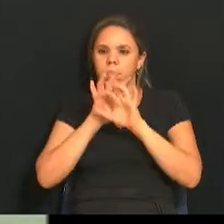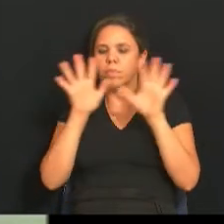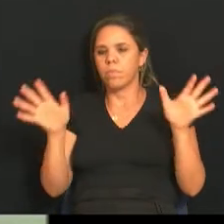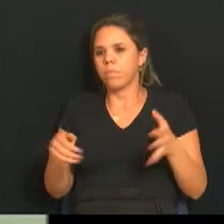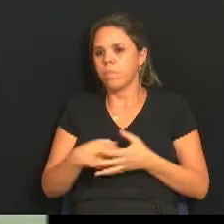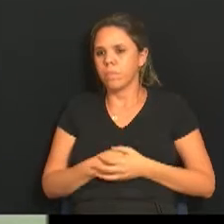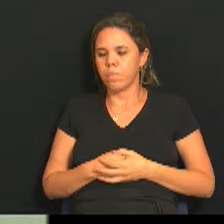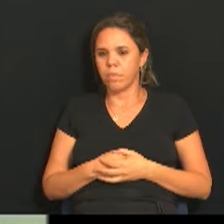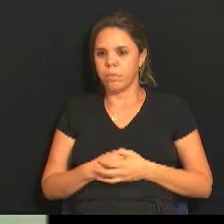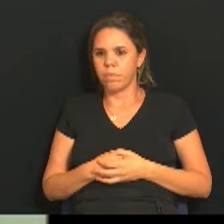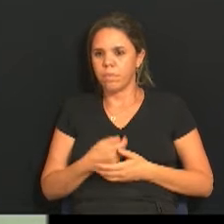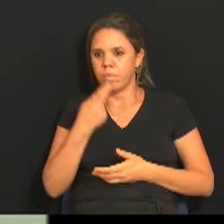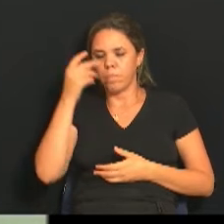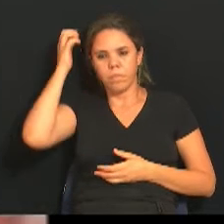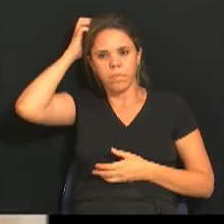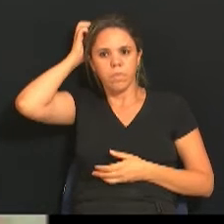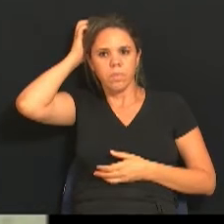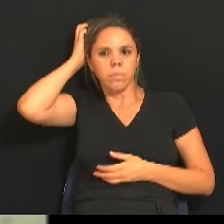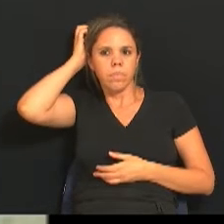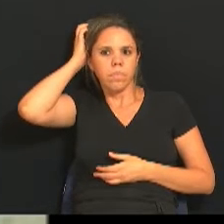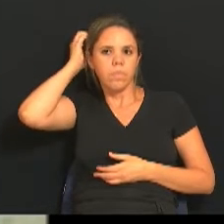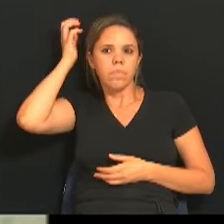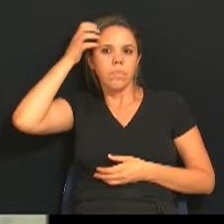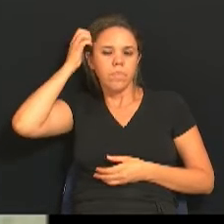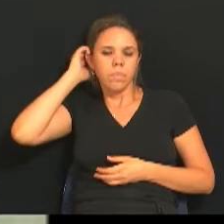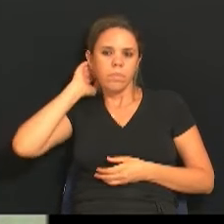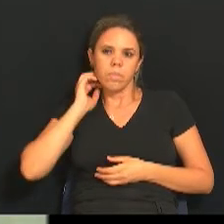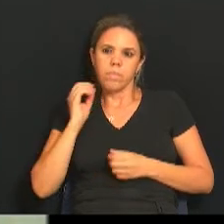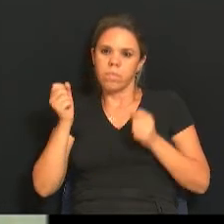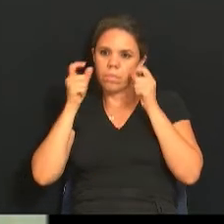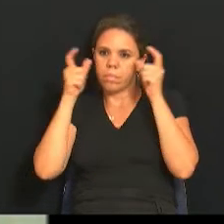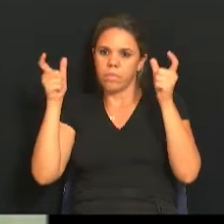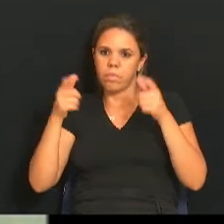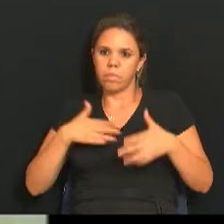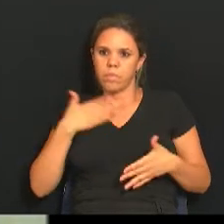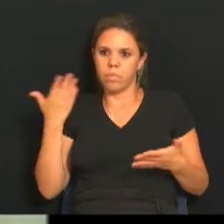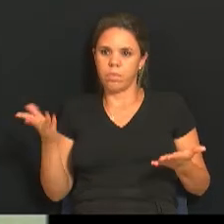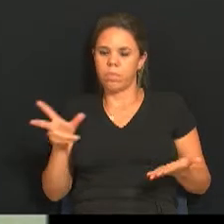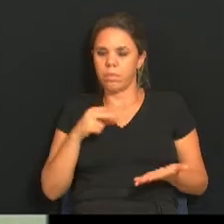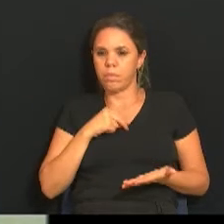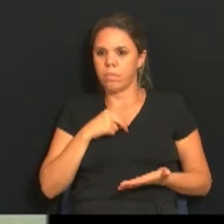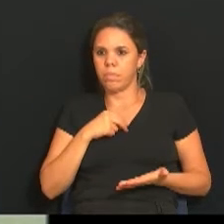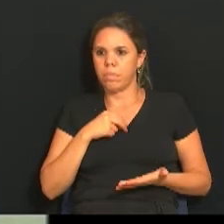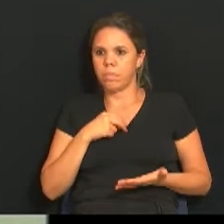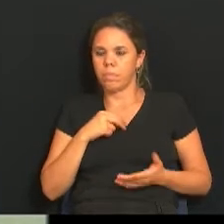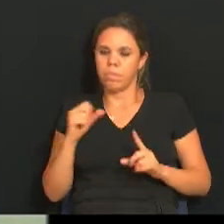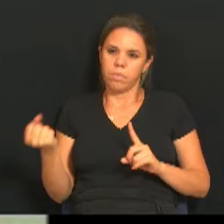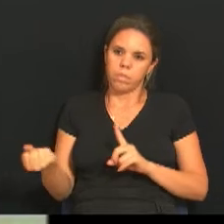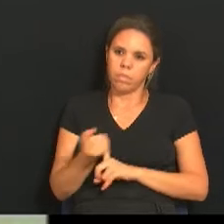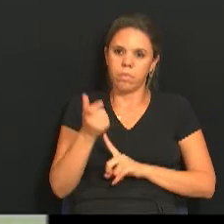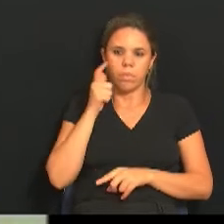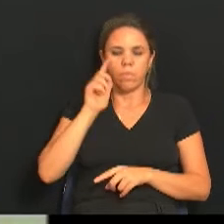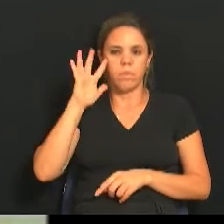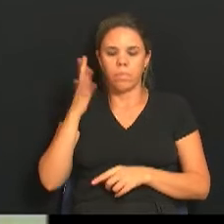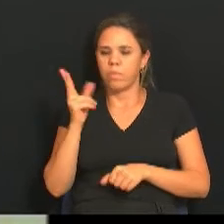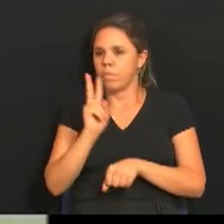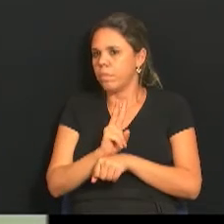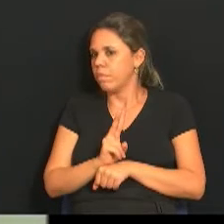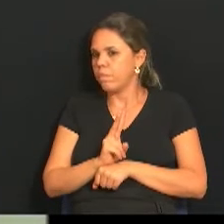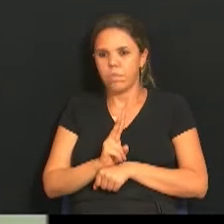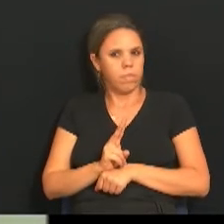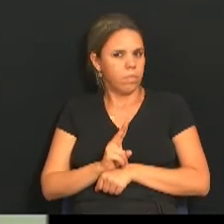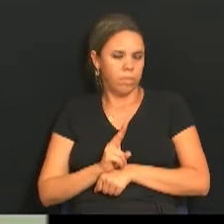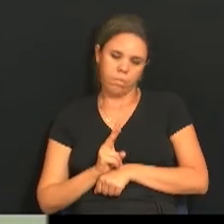gente não está falando de uma ação que hoje me assusta, às vezes, a gente fala, nossa, a assistência vai conseguir cuidar de tudo isso. E,